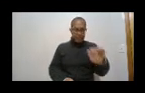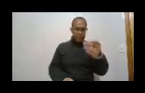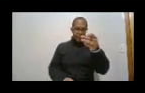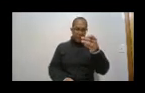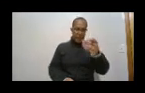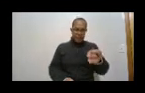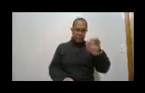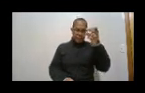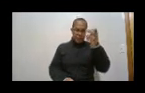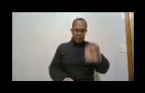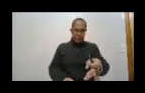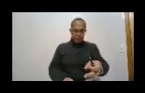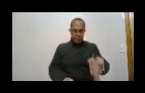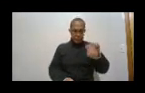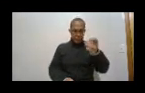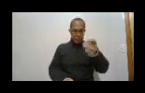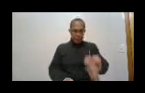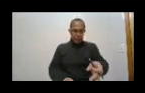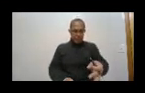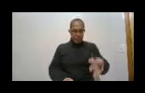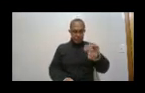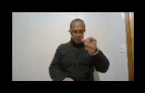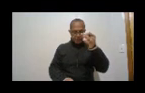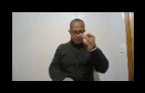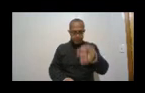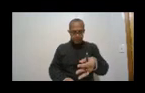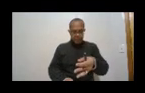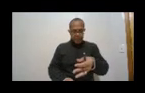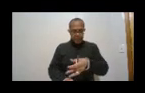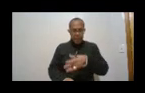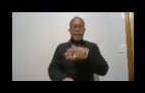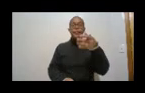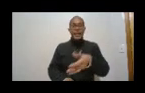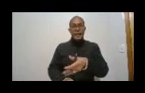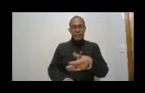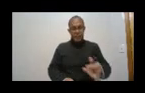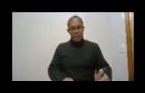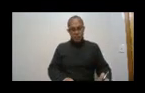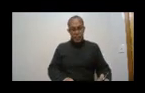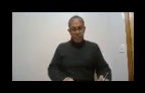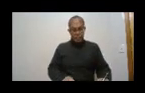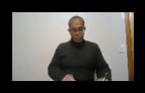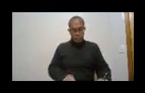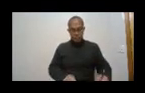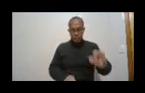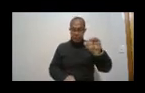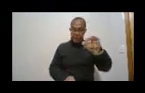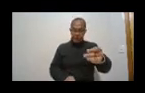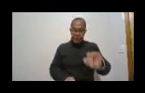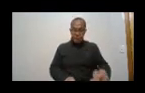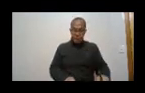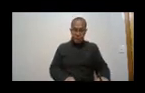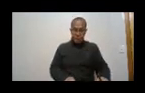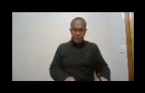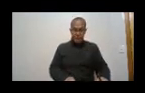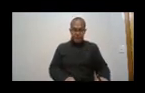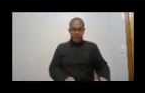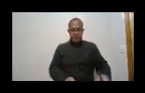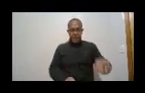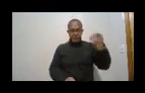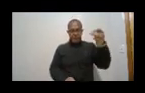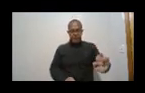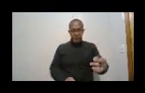classificamos ela em absorção, distribuição, biotransformação e a eliminação que estudaremos hoje. Quando falamos em